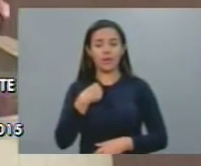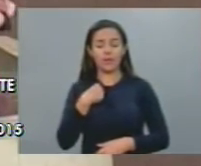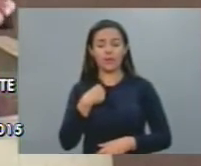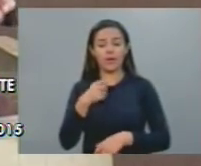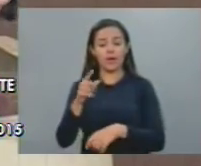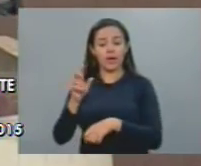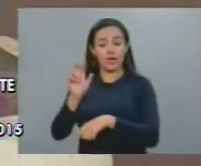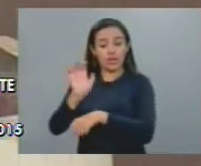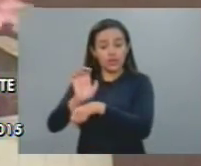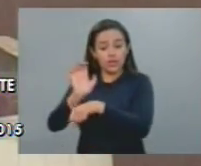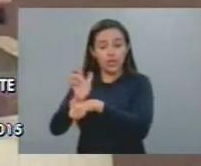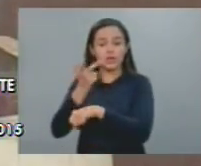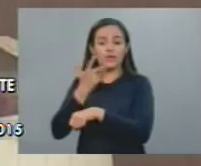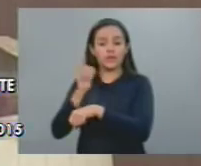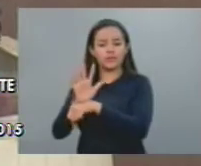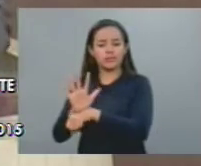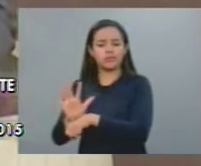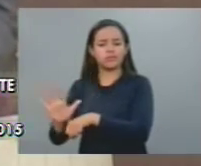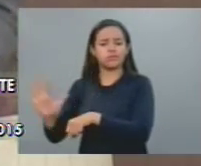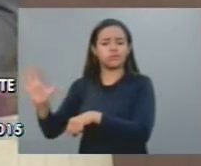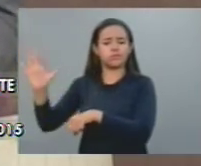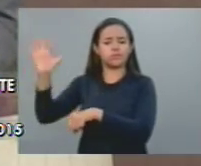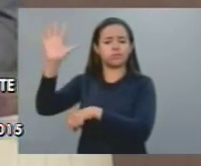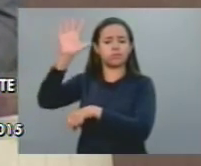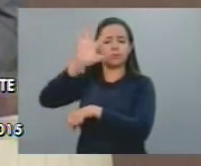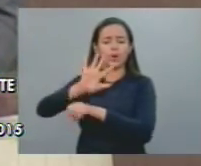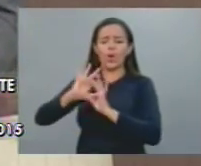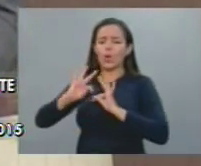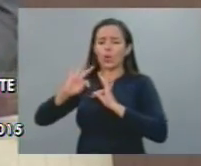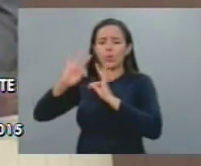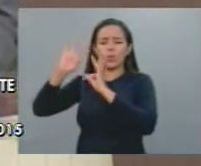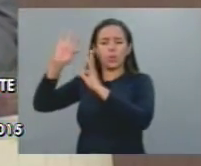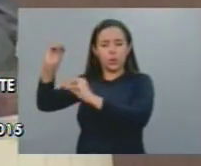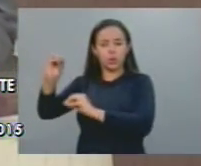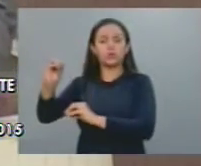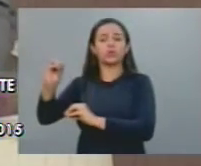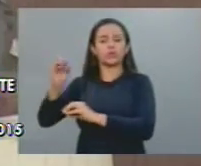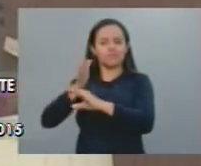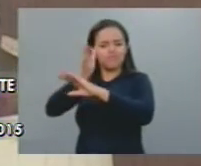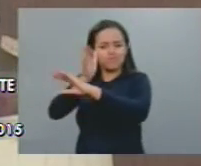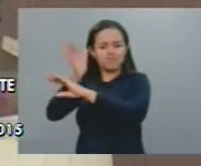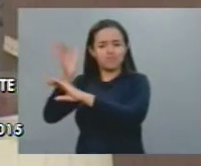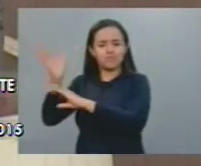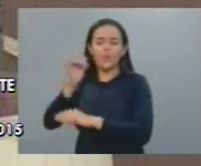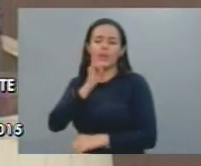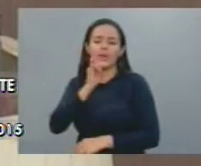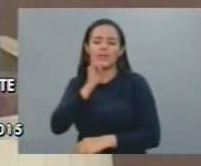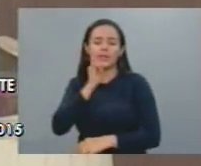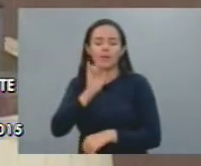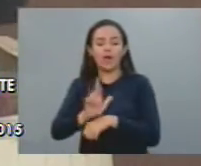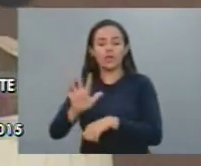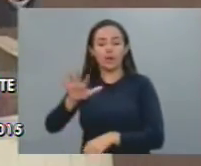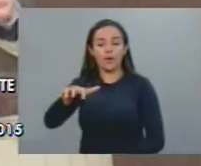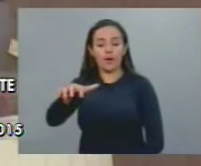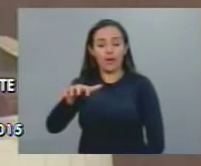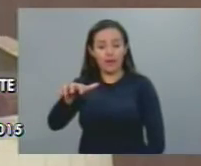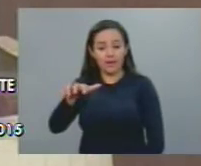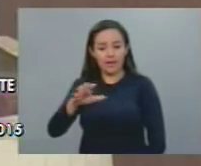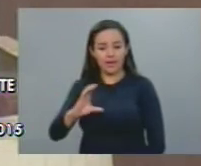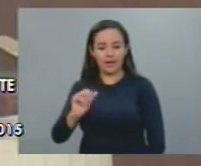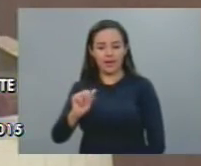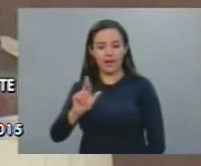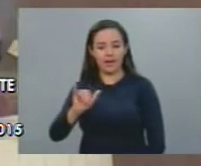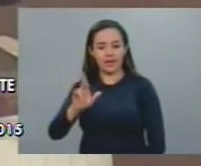não há uma regionalidade. Só o Cariri eu estive 15 vezes esse ano, com muita